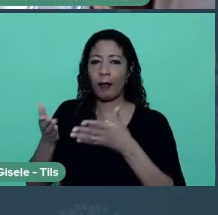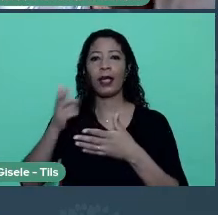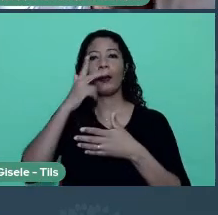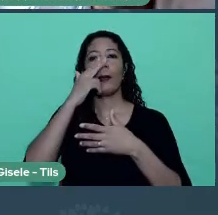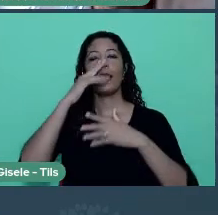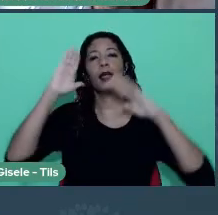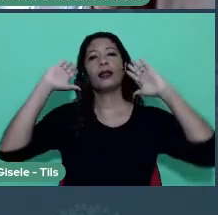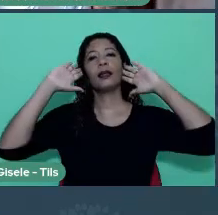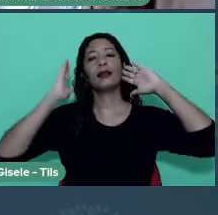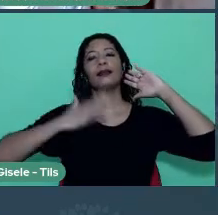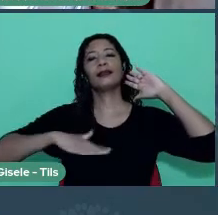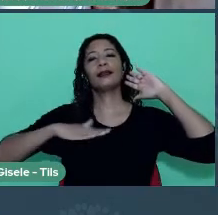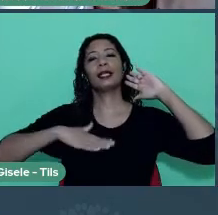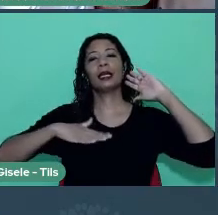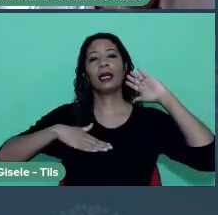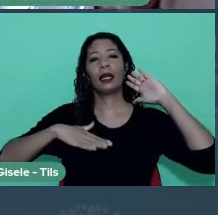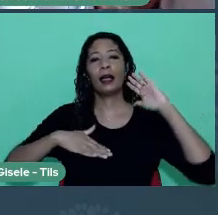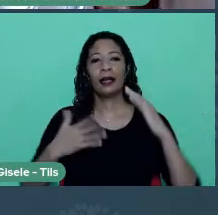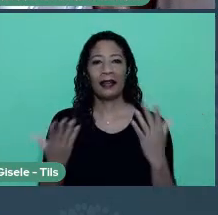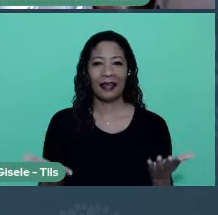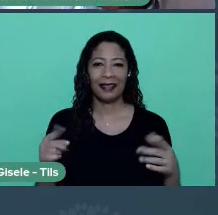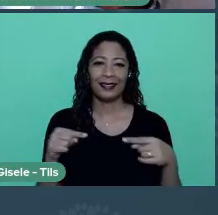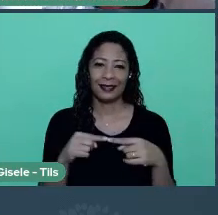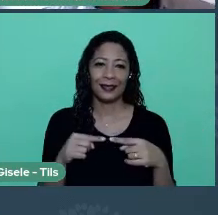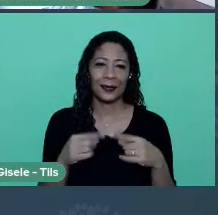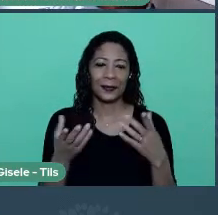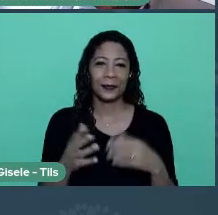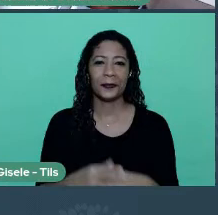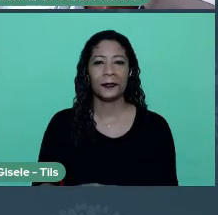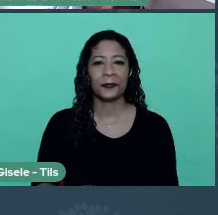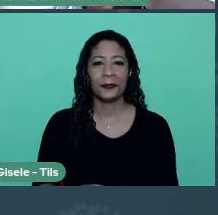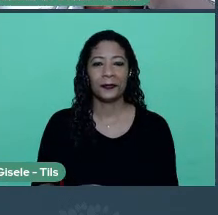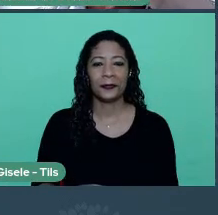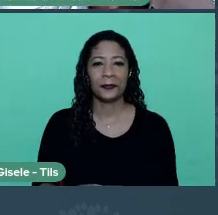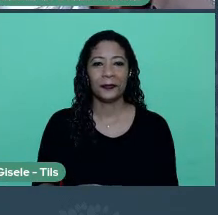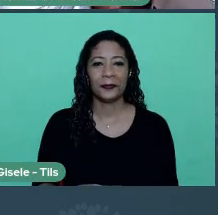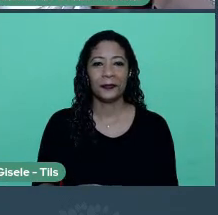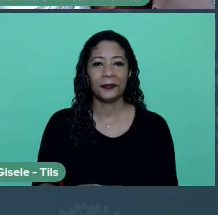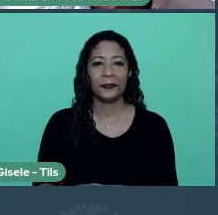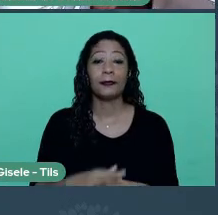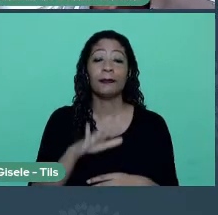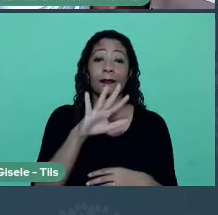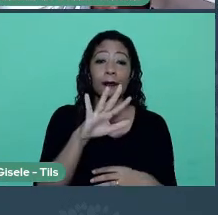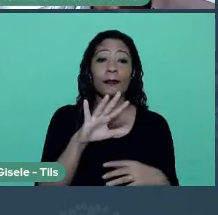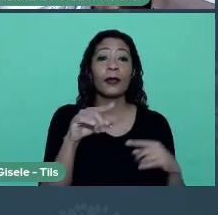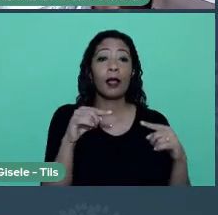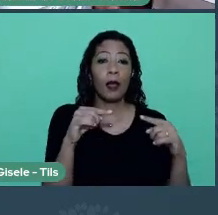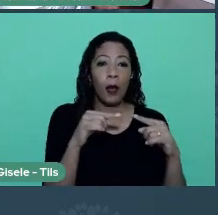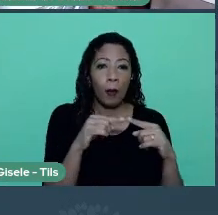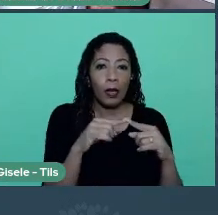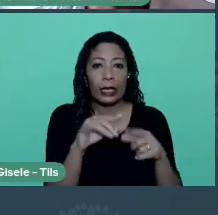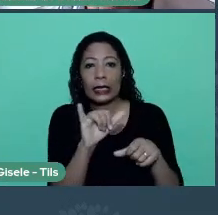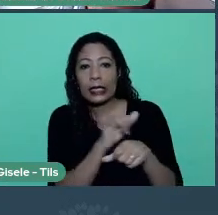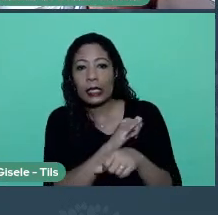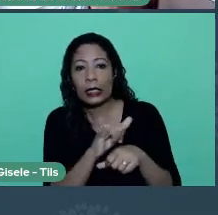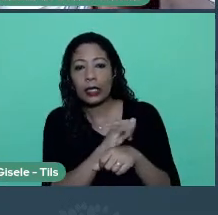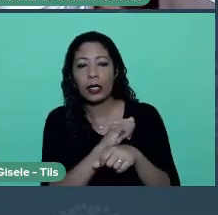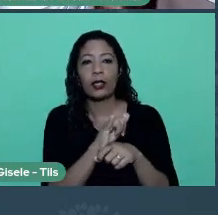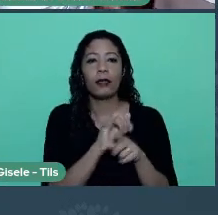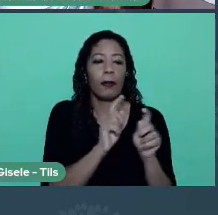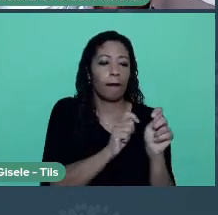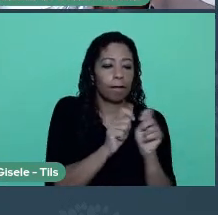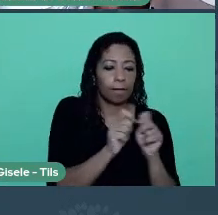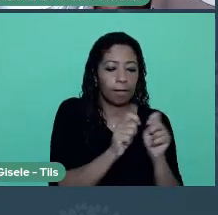aqui aproveitando o momento. Essas são algumas medidas de controle da asma.